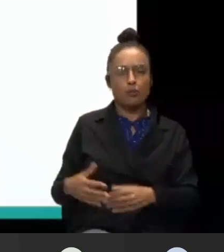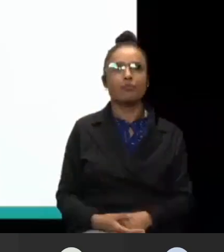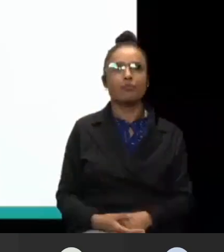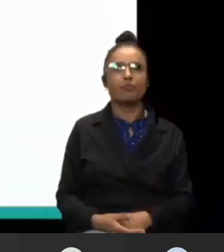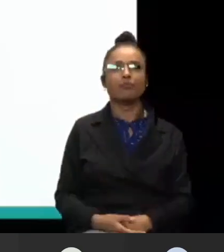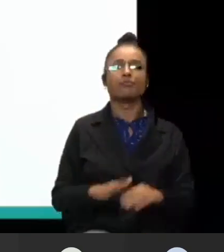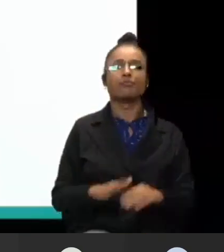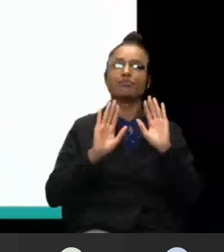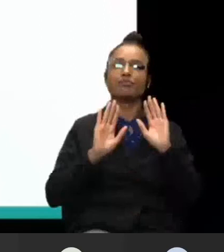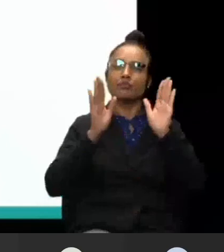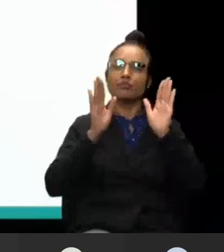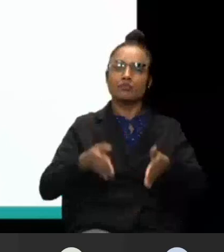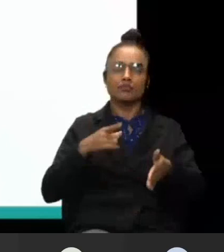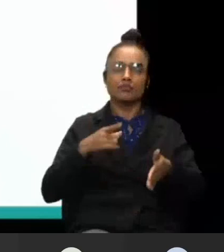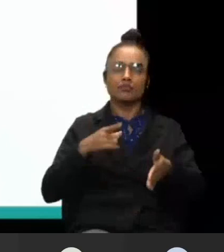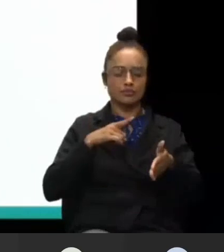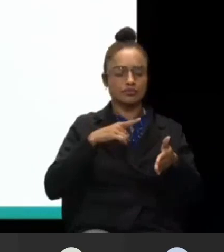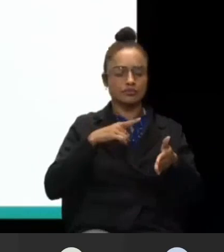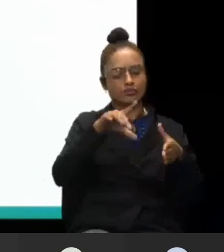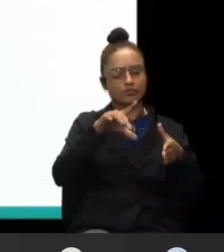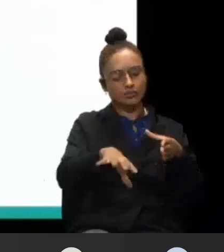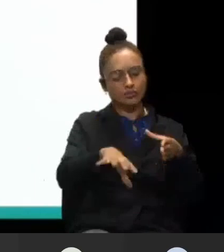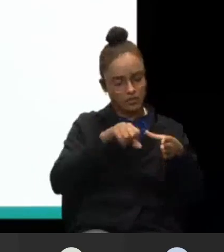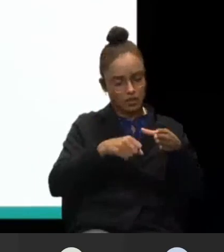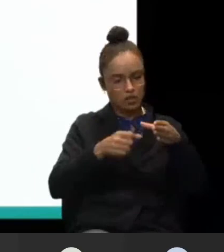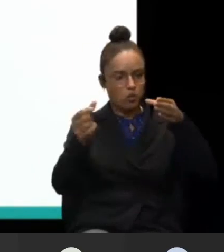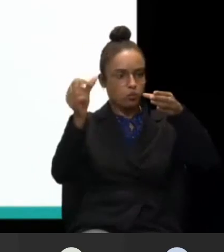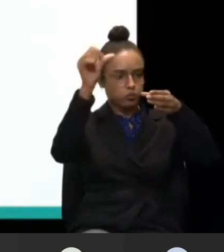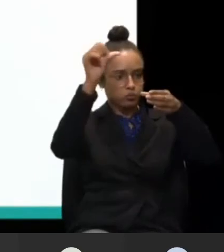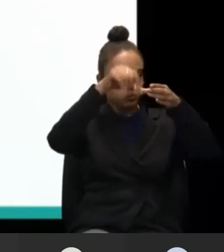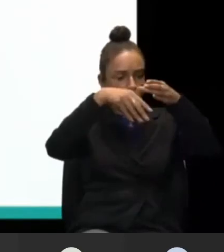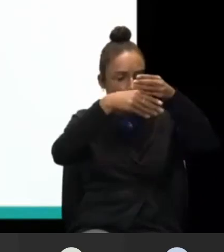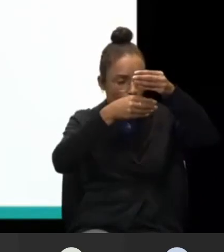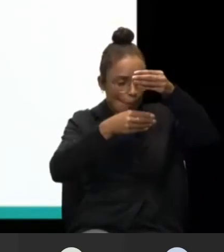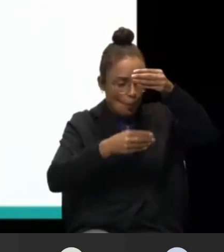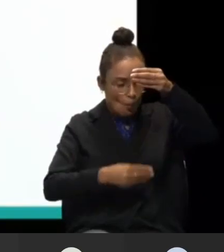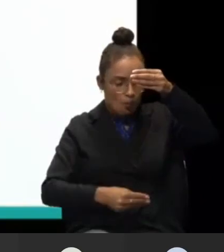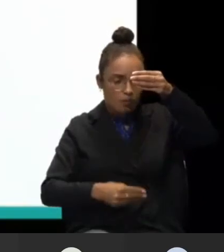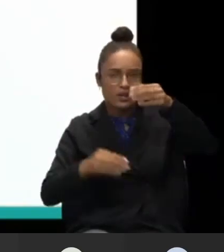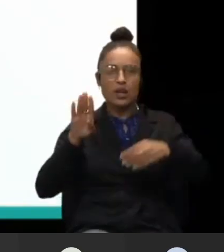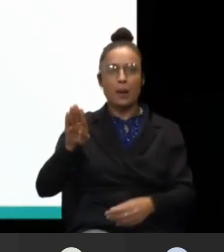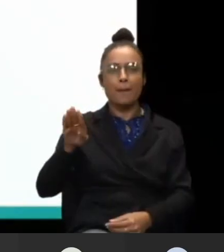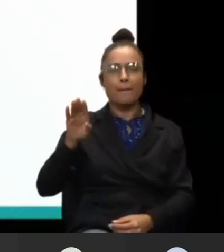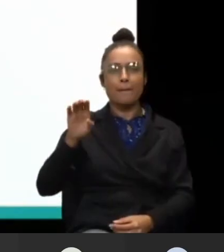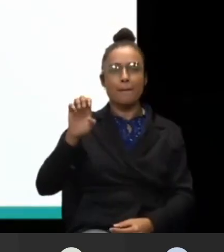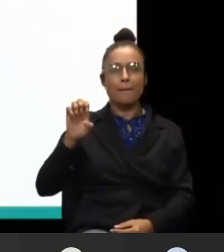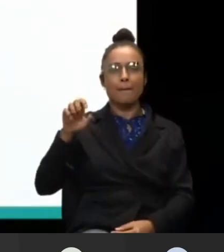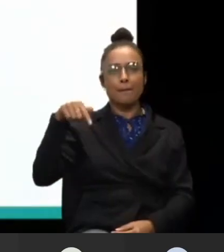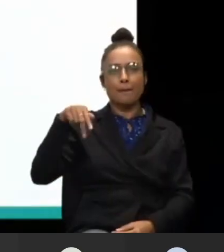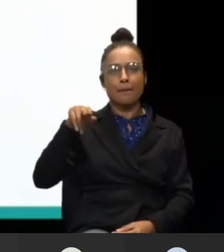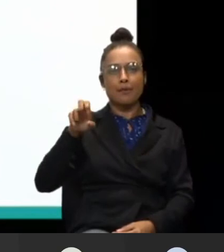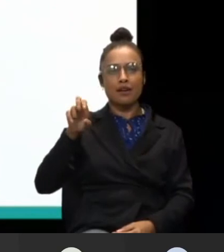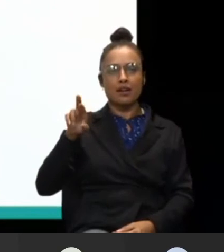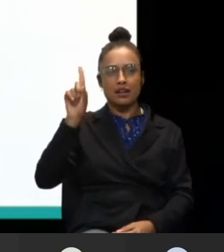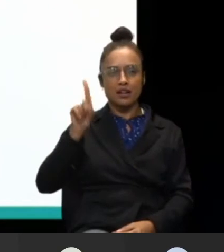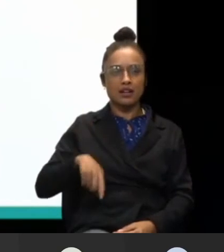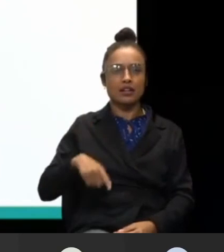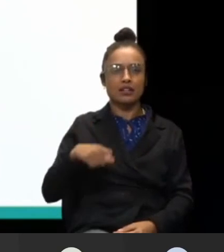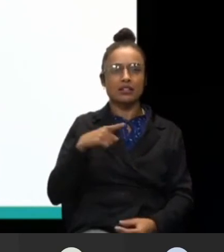Nós coletamos o filtrado, então recebi o filtrado e colocar em um becker previamente tarado e pesado.